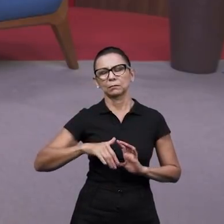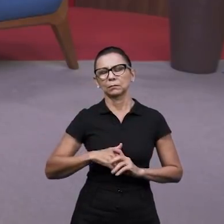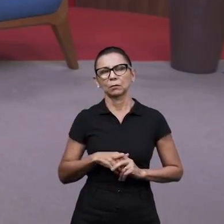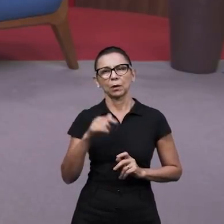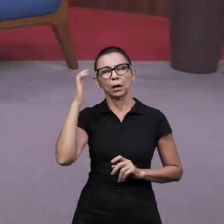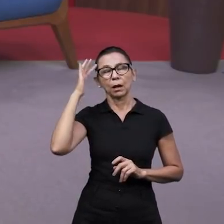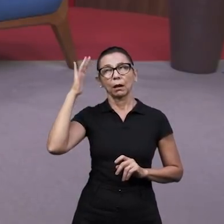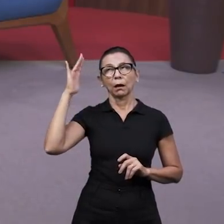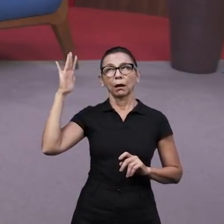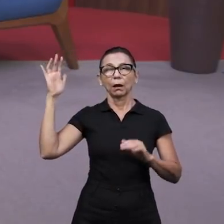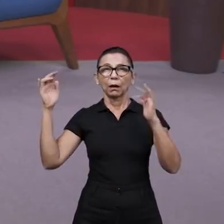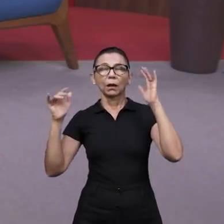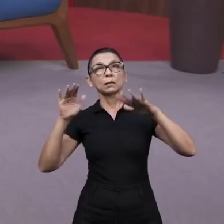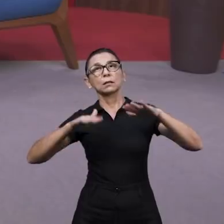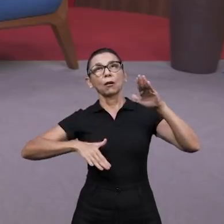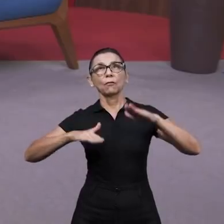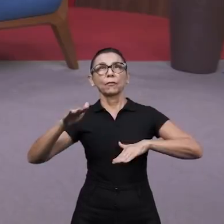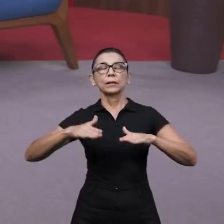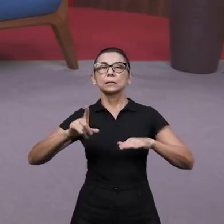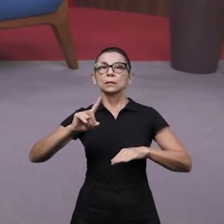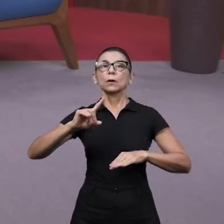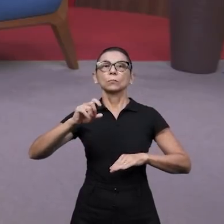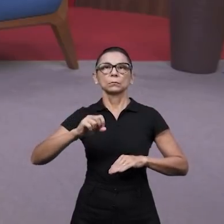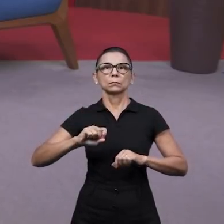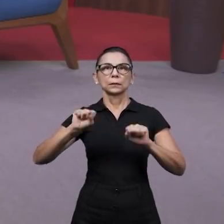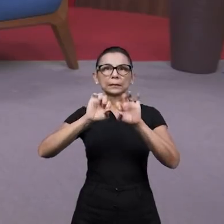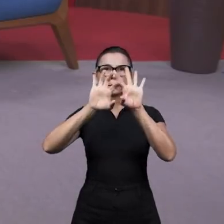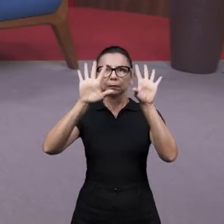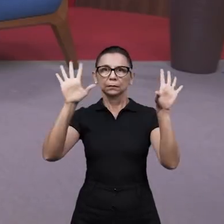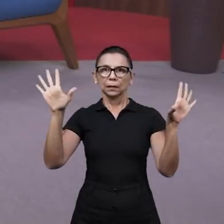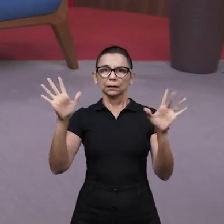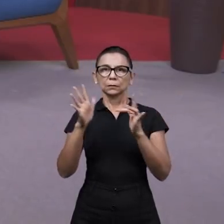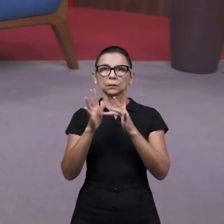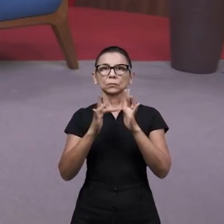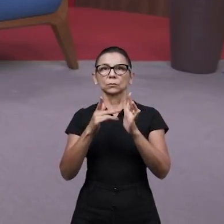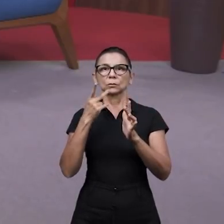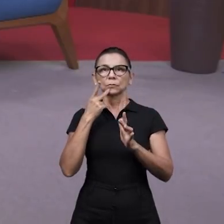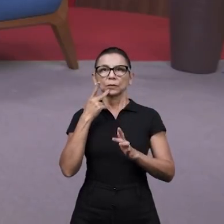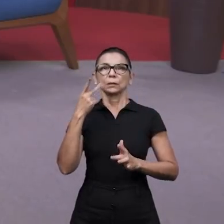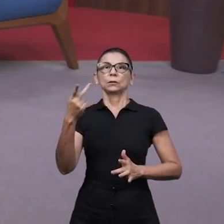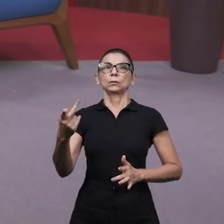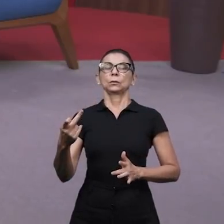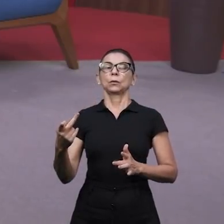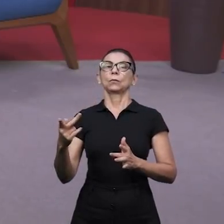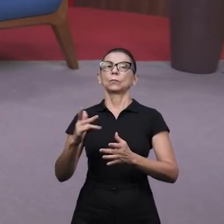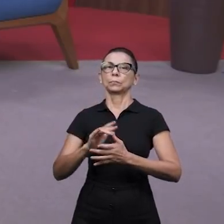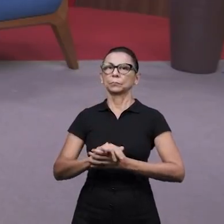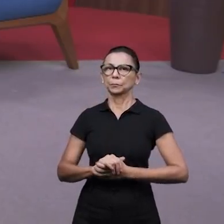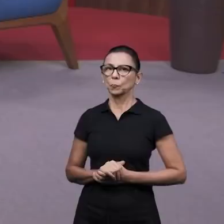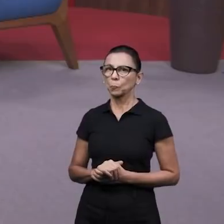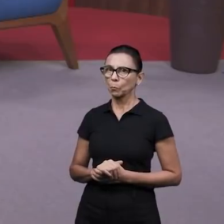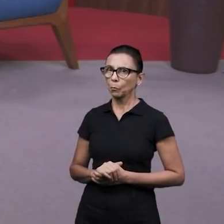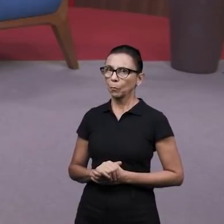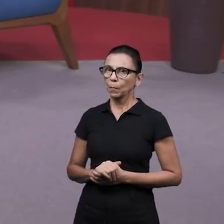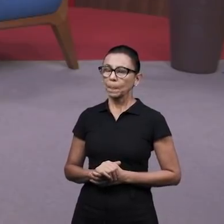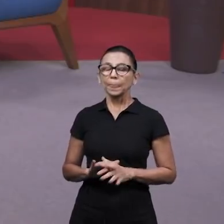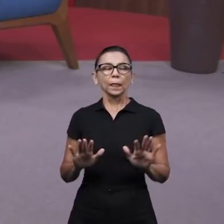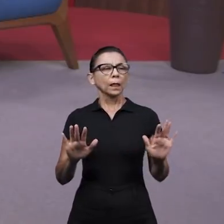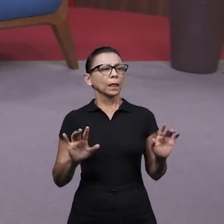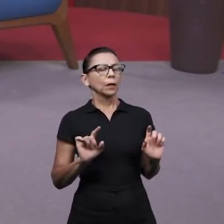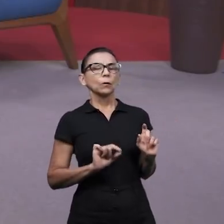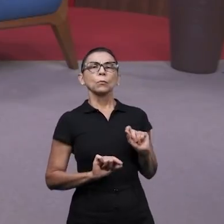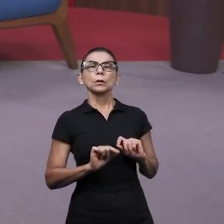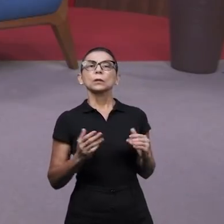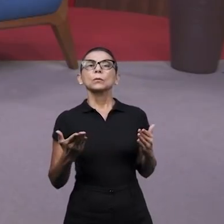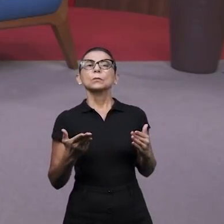religiosa, subjetiva, não. Isso são palavras claras do Senhor Jesus. É uma promessa que ele fez. Agora, o